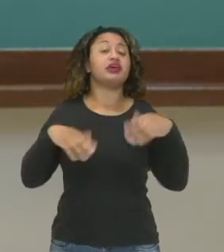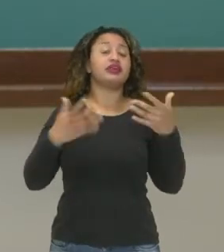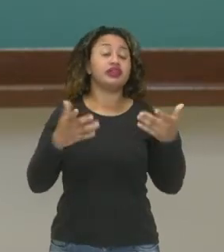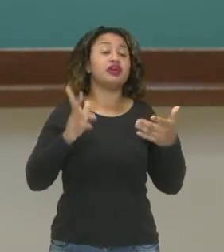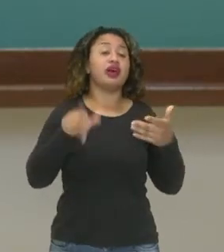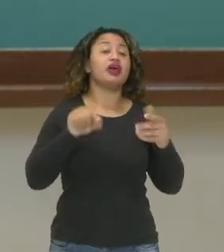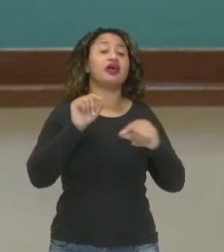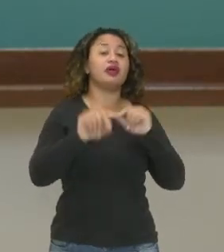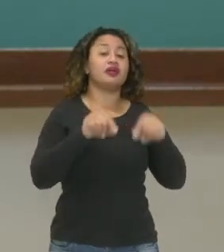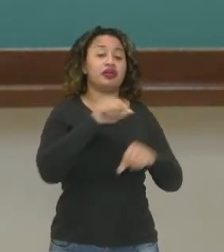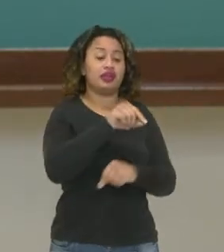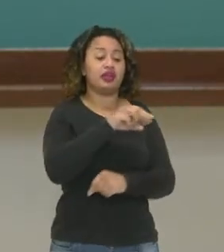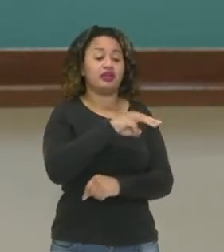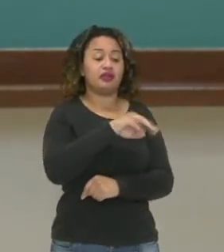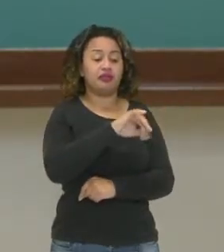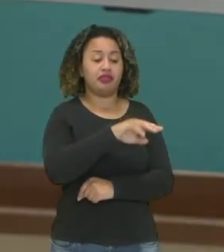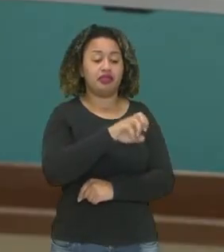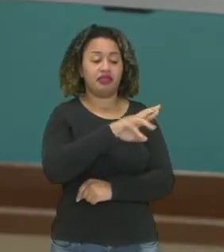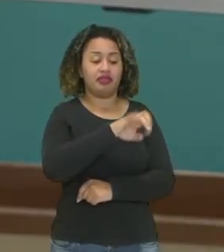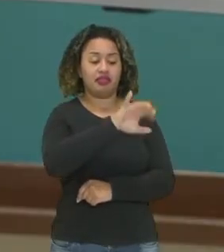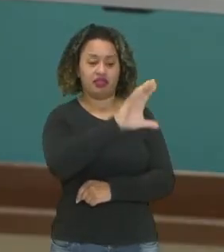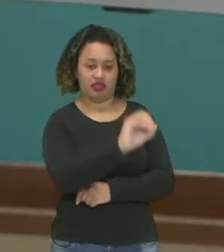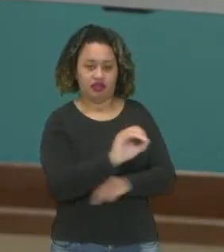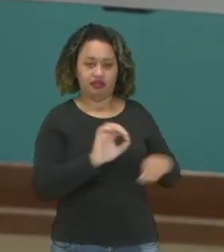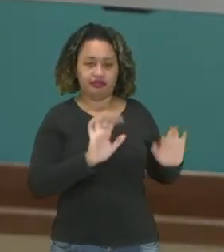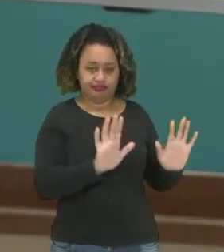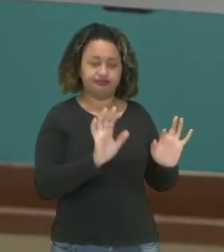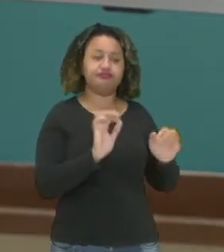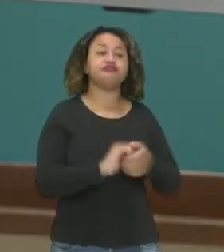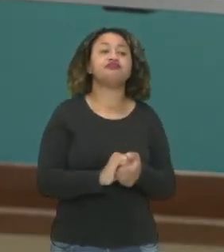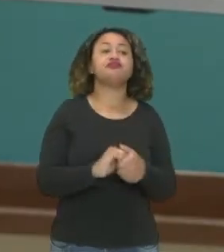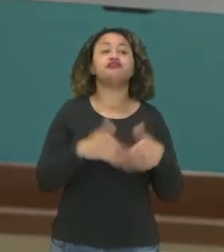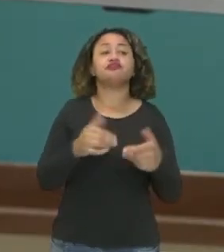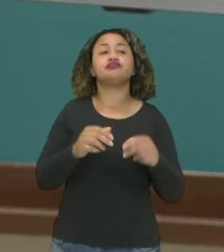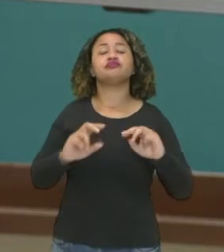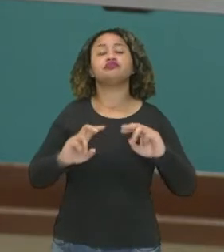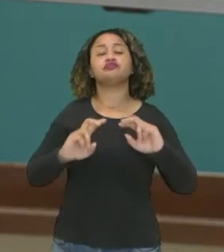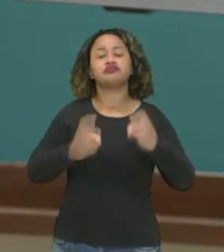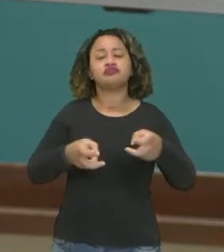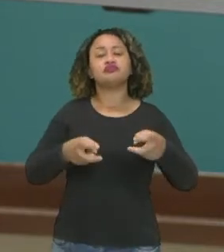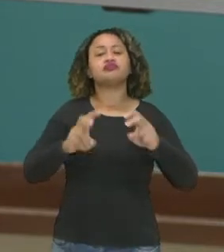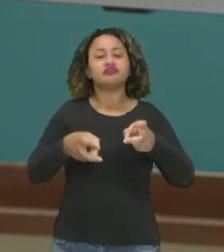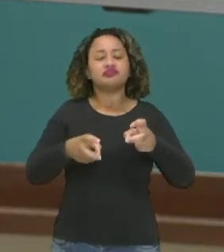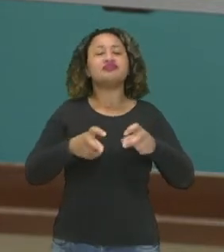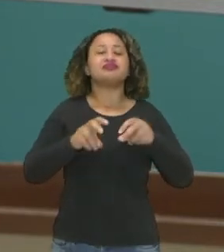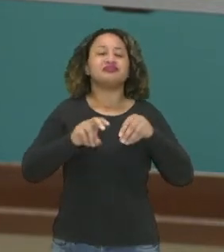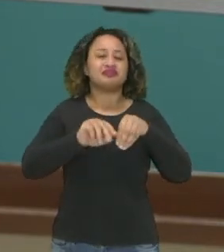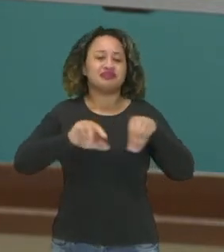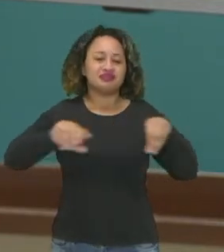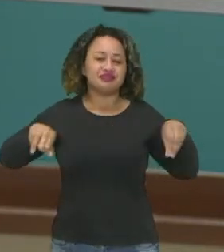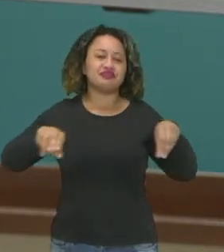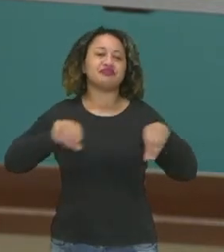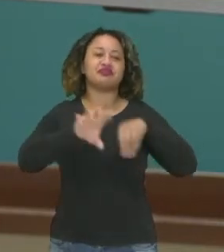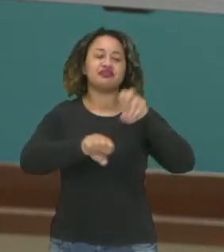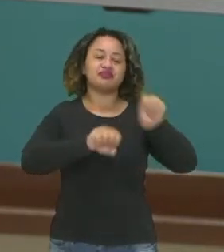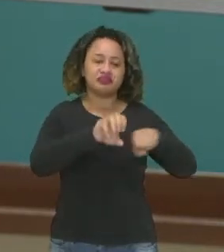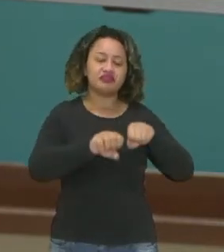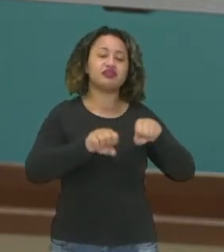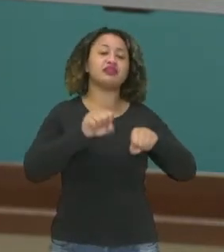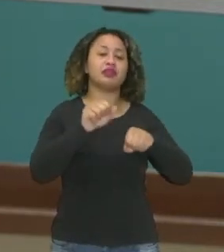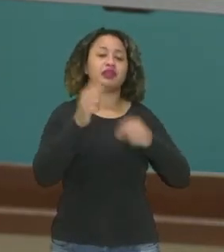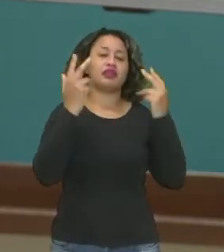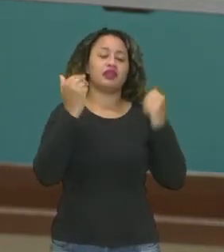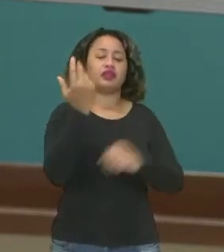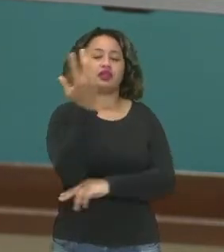nos referindo ao minério, tá? Então vamos ver? O extrativismo dos minerais, né? Extrair os minerais da natureza,